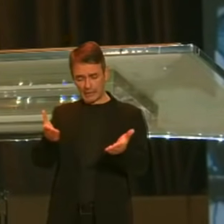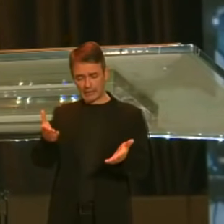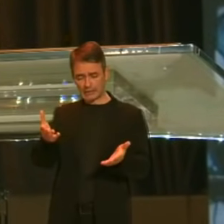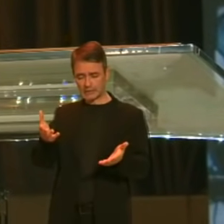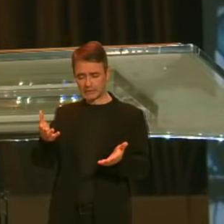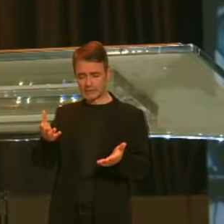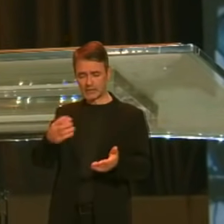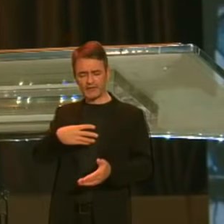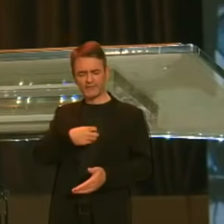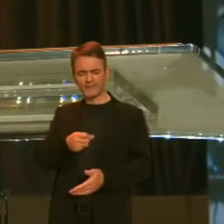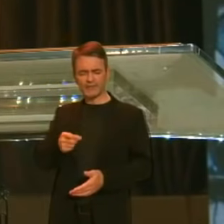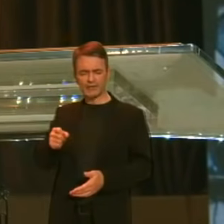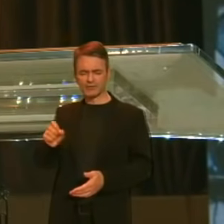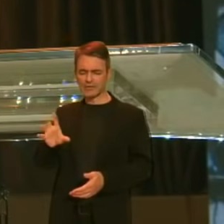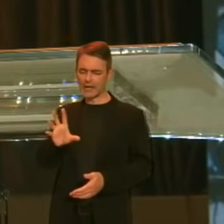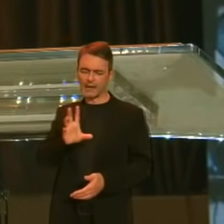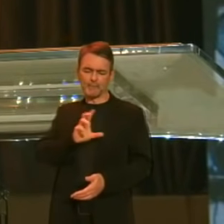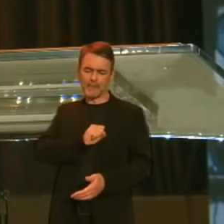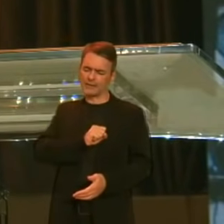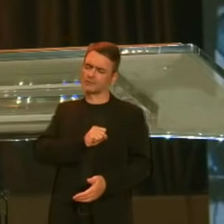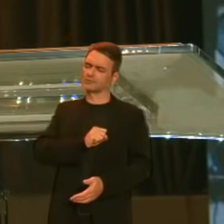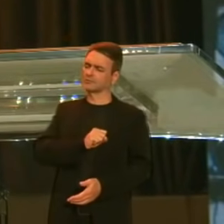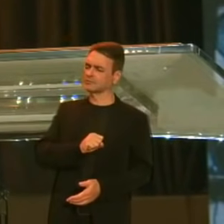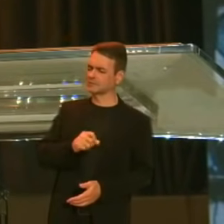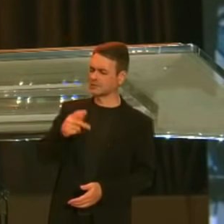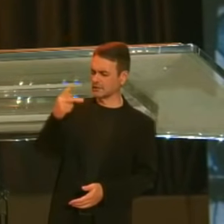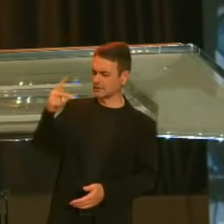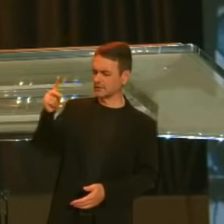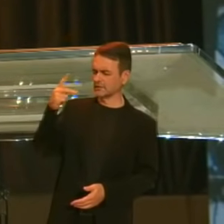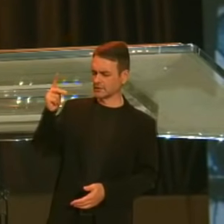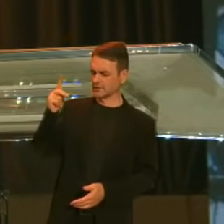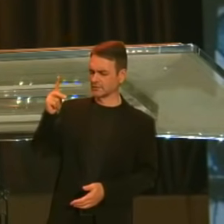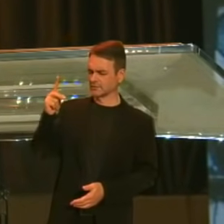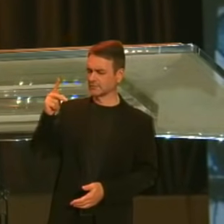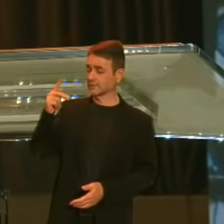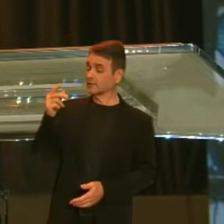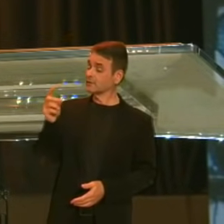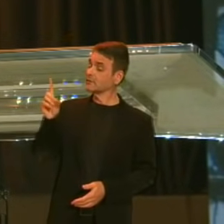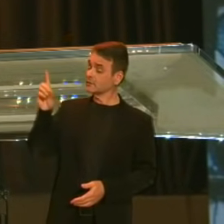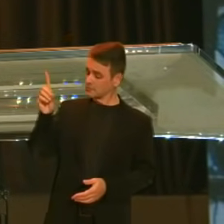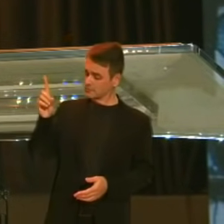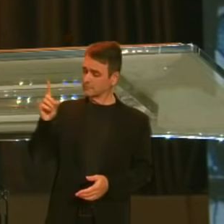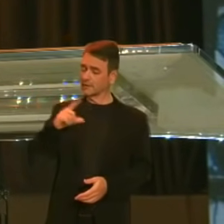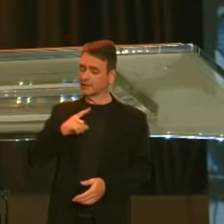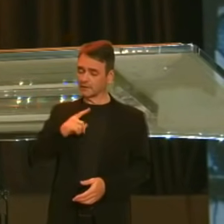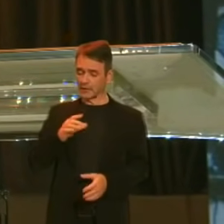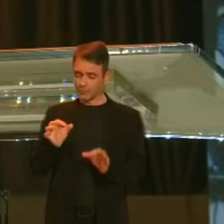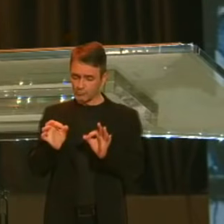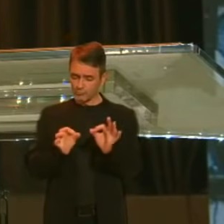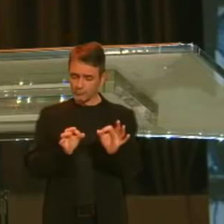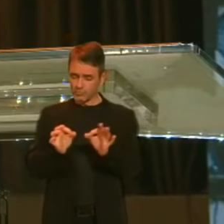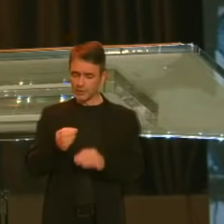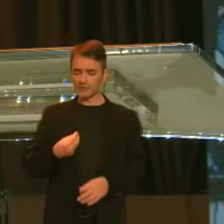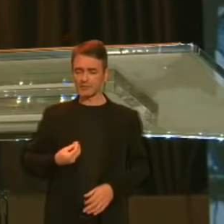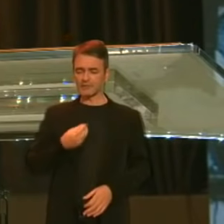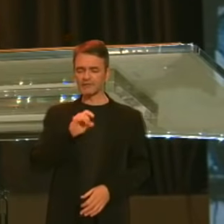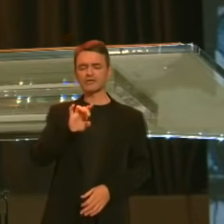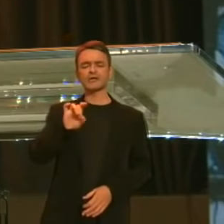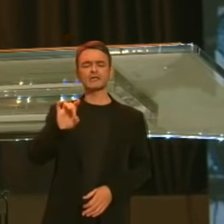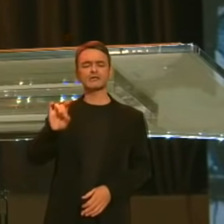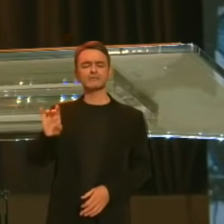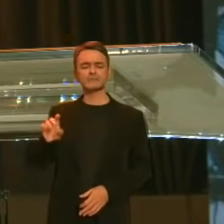amados Teus, que o Senhor tem um plano para a vida deles e que o Senhor vai revelar passo a